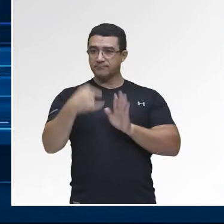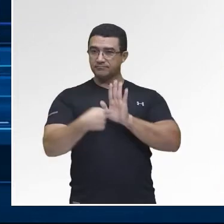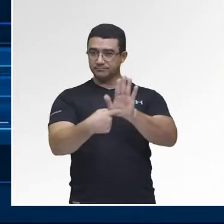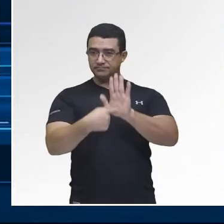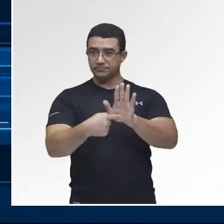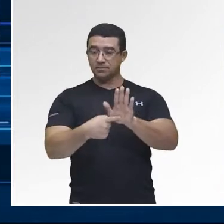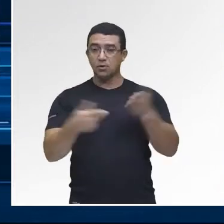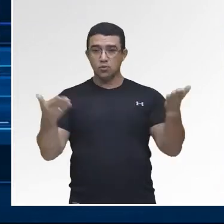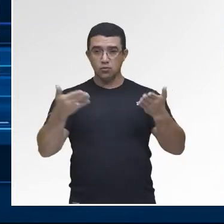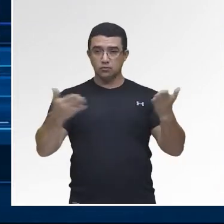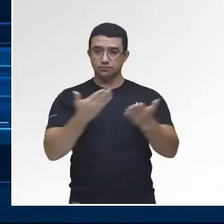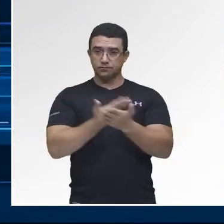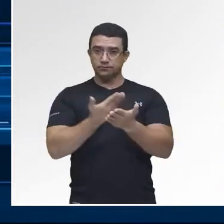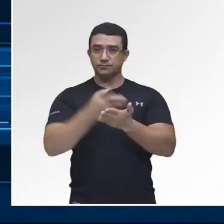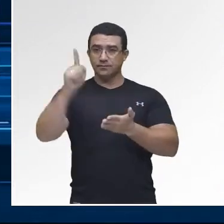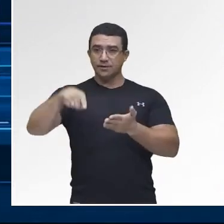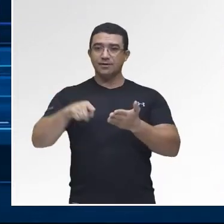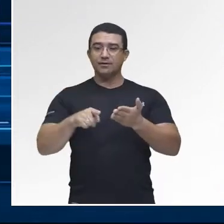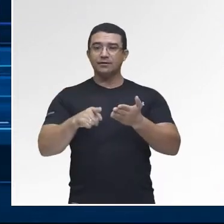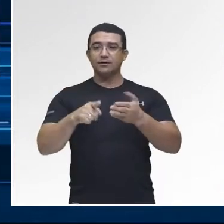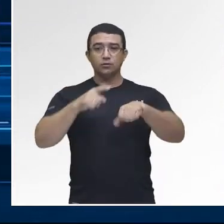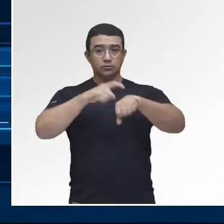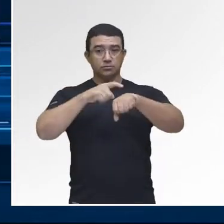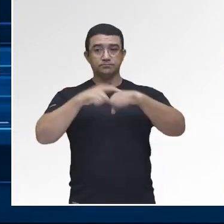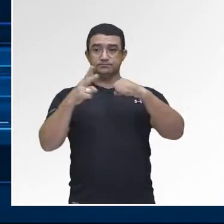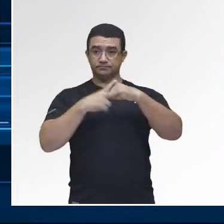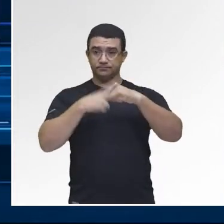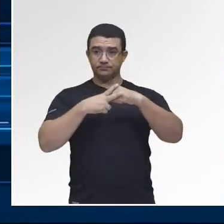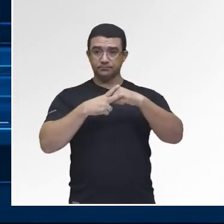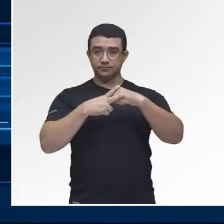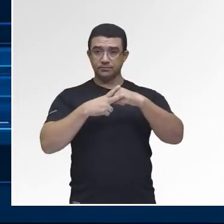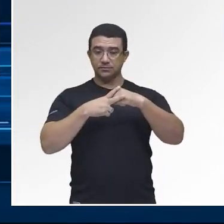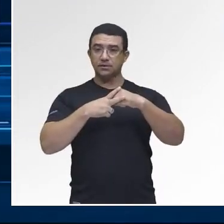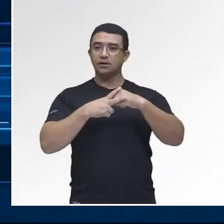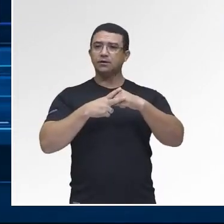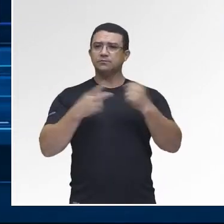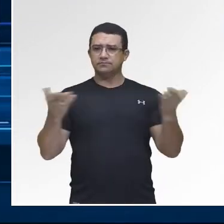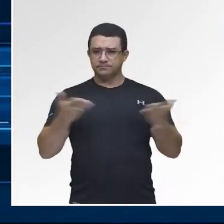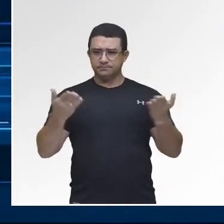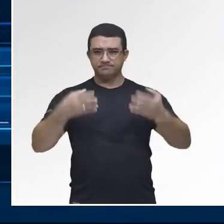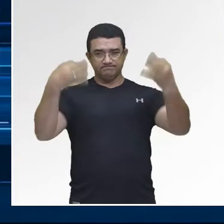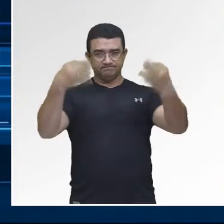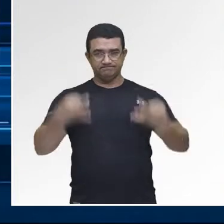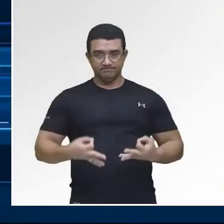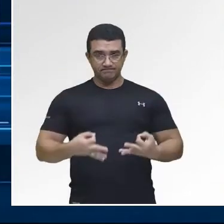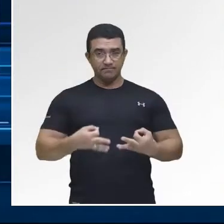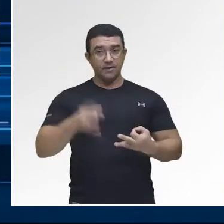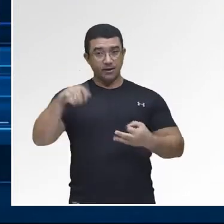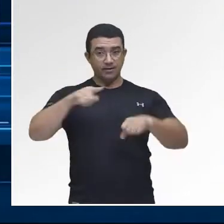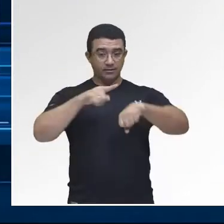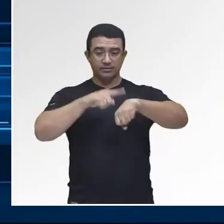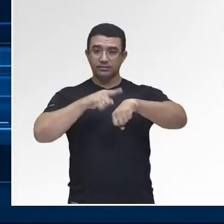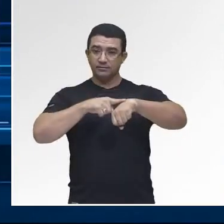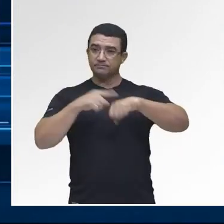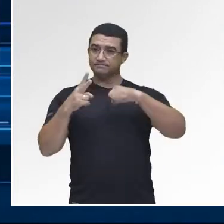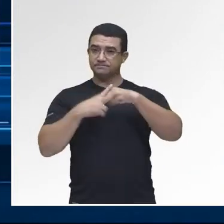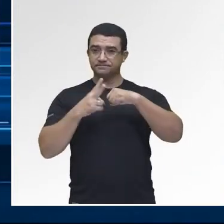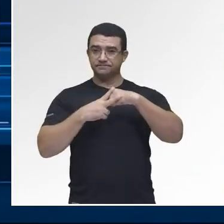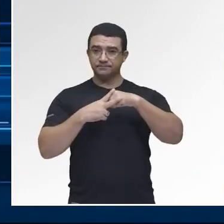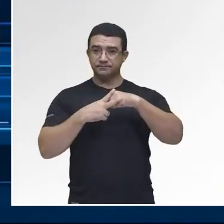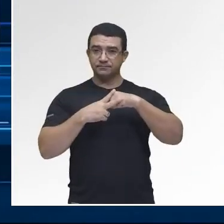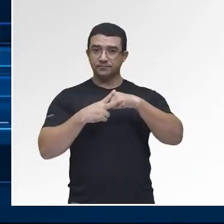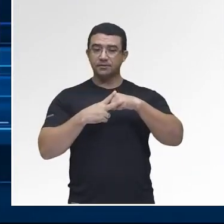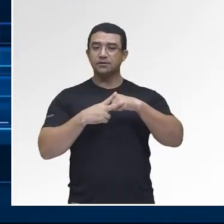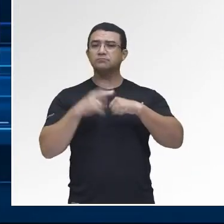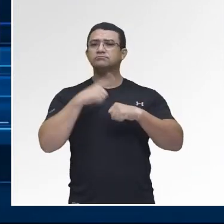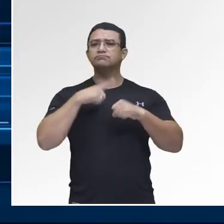aula de hoje do Present Perfect. O que é o Present Perfect? É um tempo verbal, tá certo? E ele tem